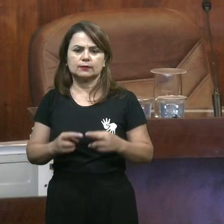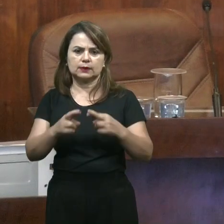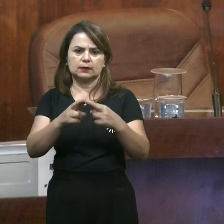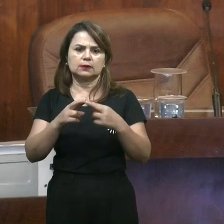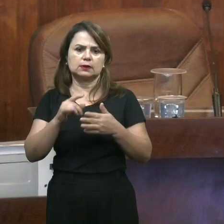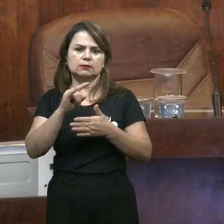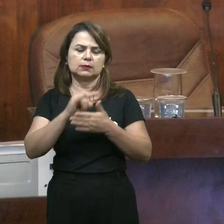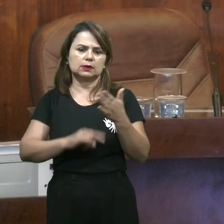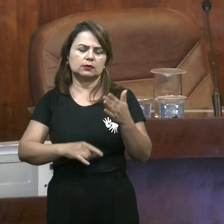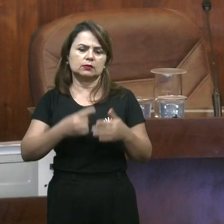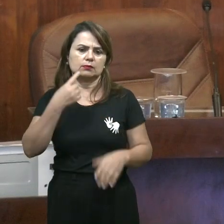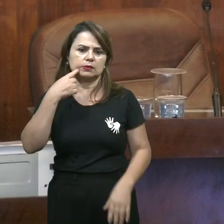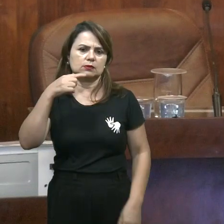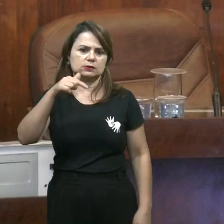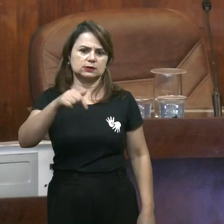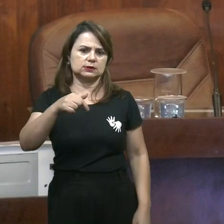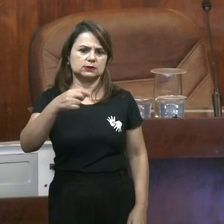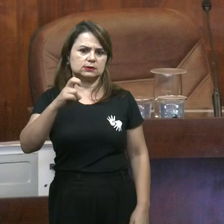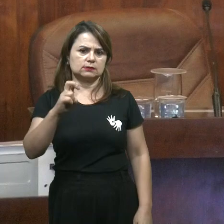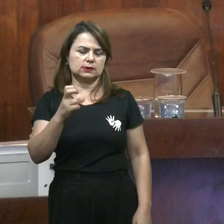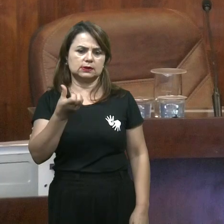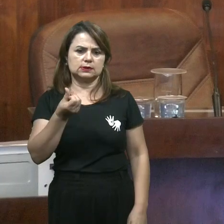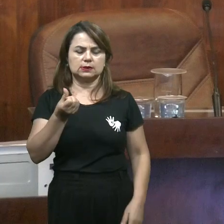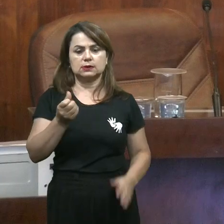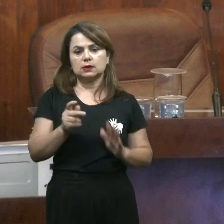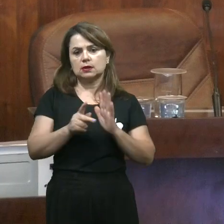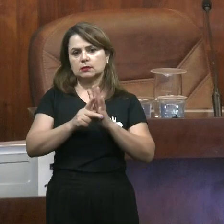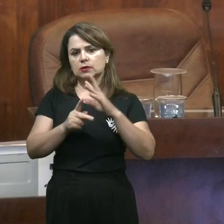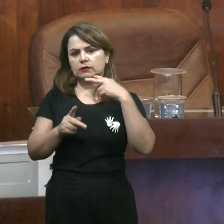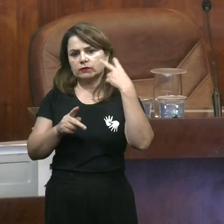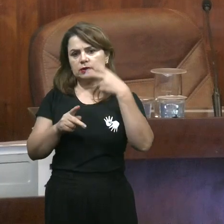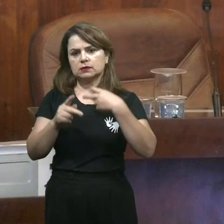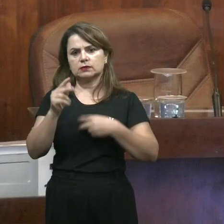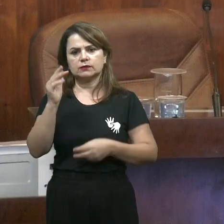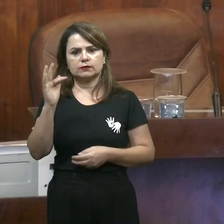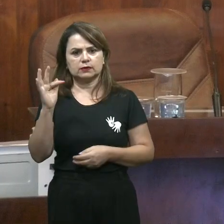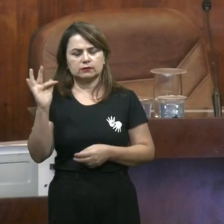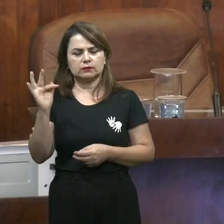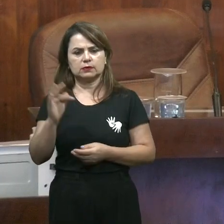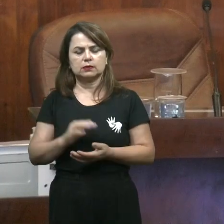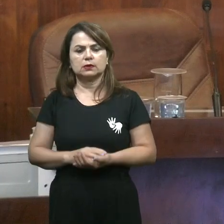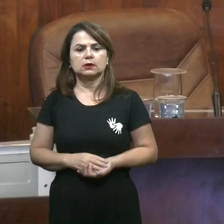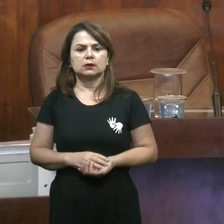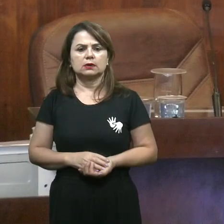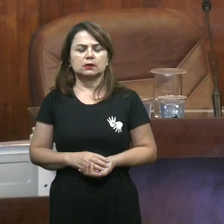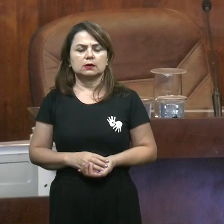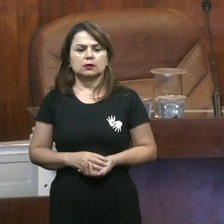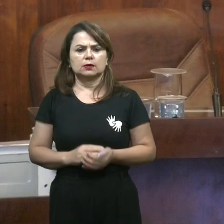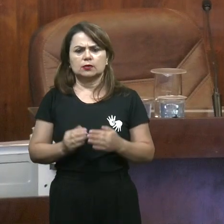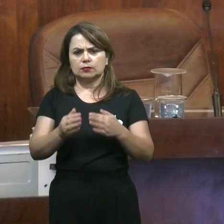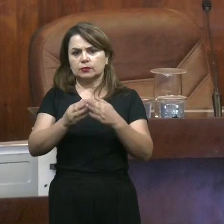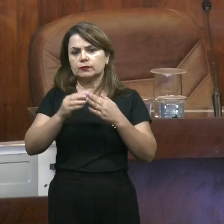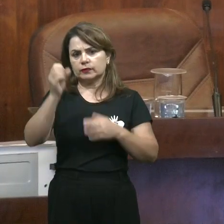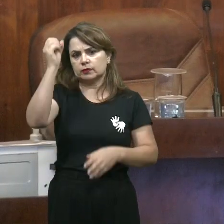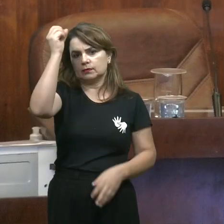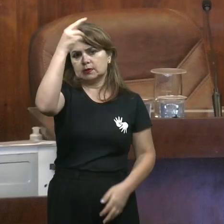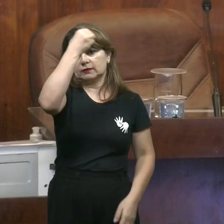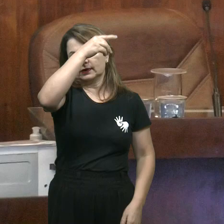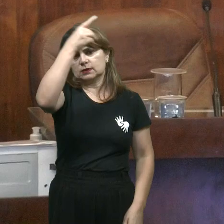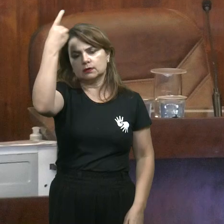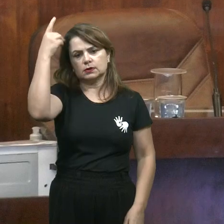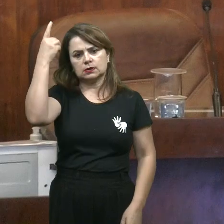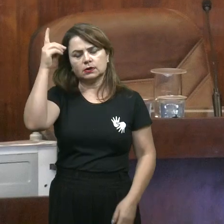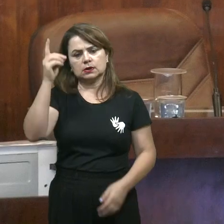Requerimento 1756, barra 224, do vereador agente federal Júnior FF. Solicitando ao prefeito municipal, o senhor Daniel Alonso,